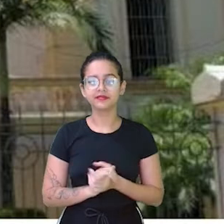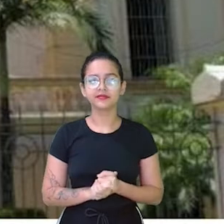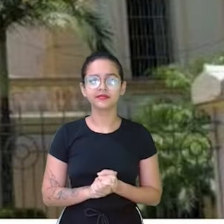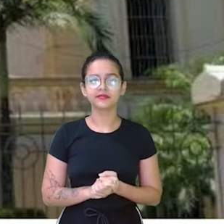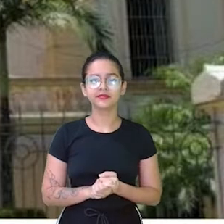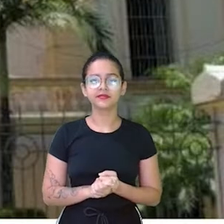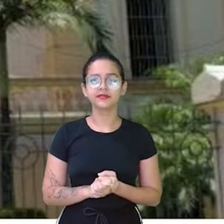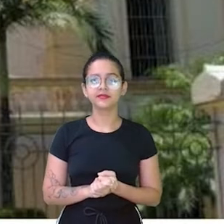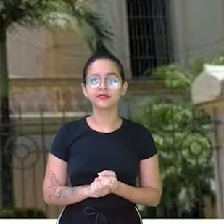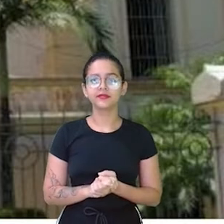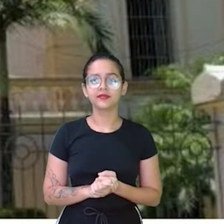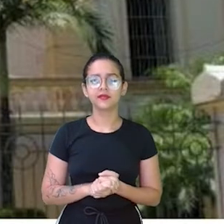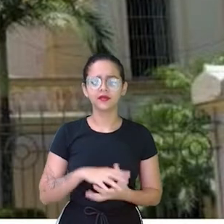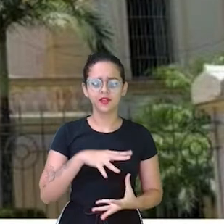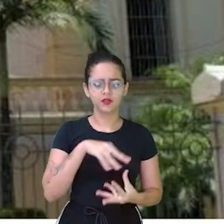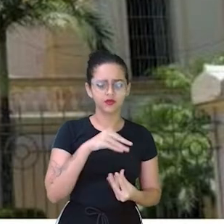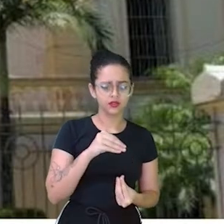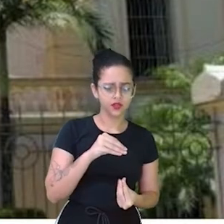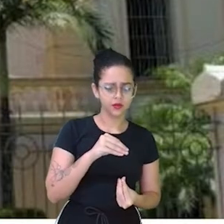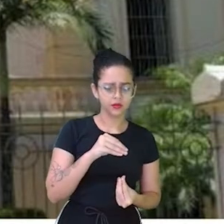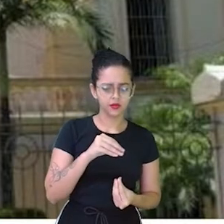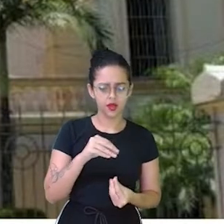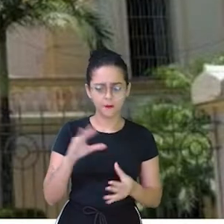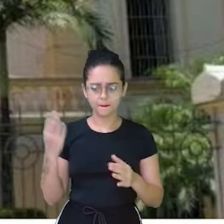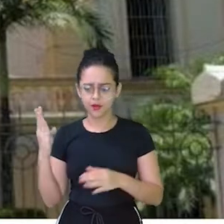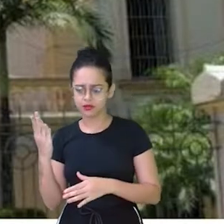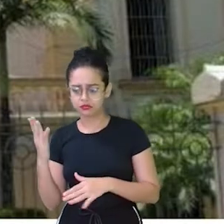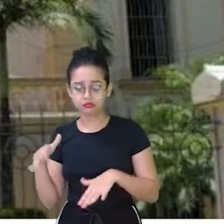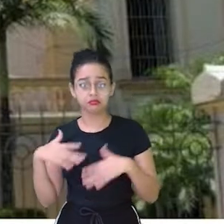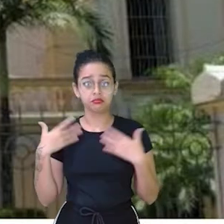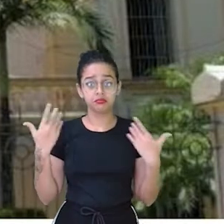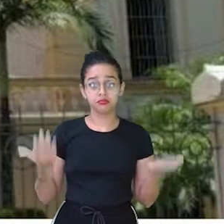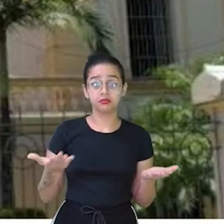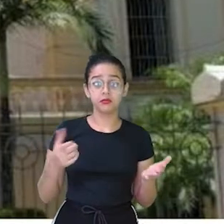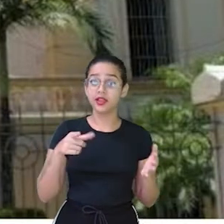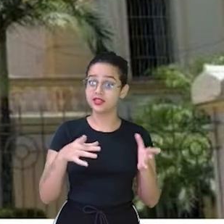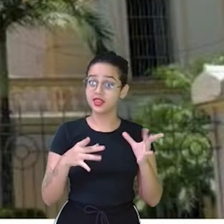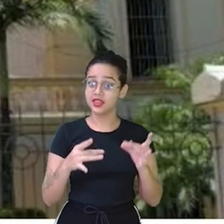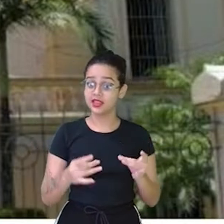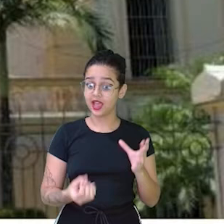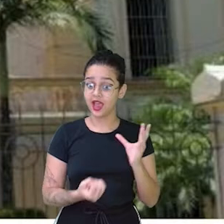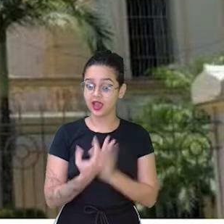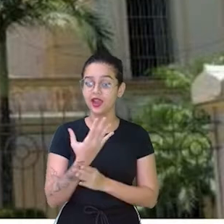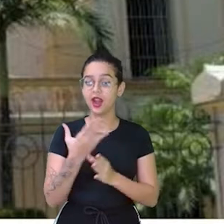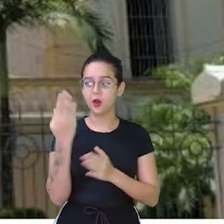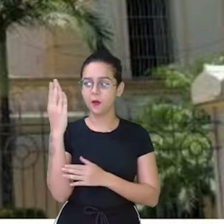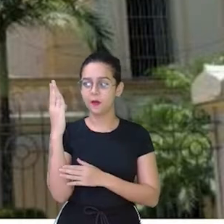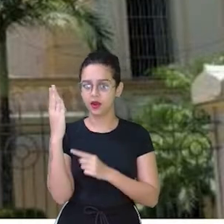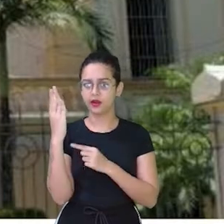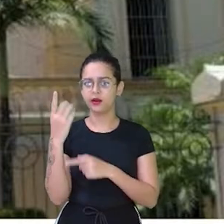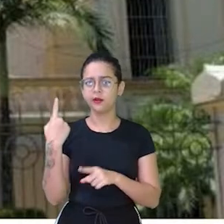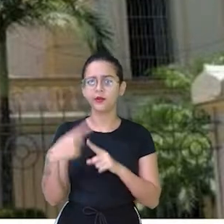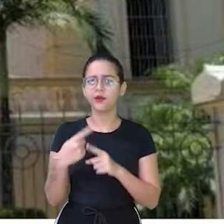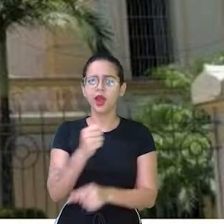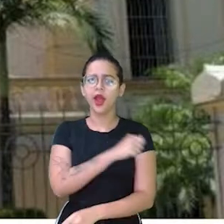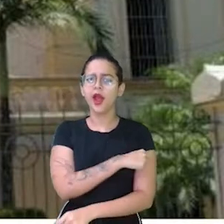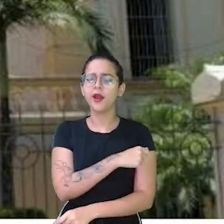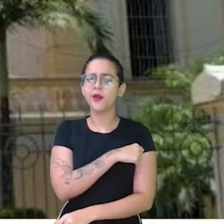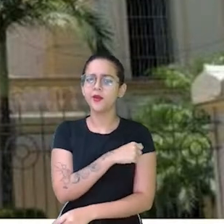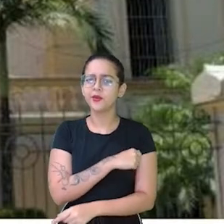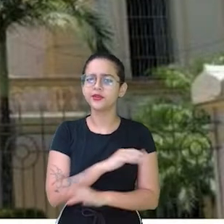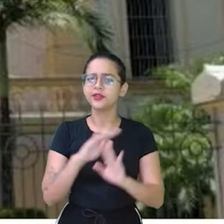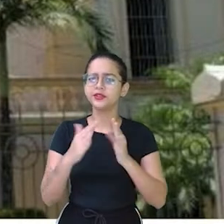Augusta a banheiro nenhum. Provavelmente esse detalhe foi criado para evitar que os alunos da